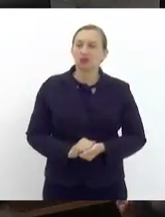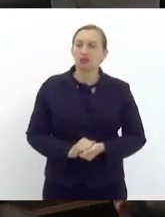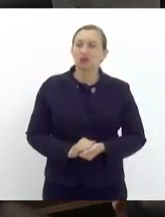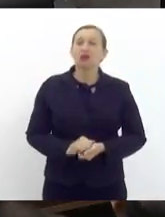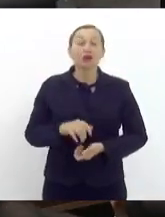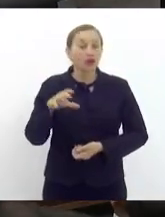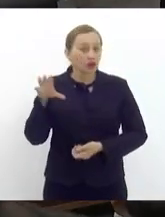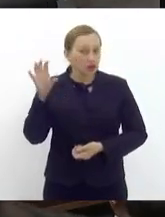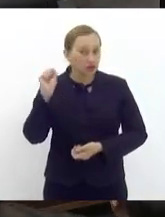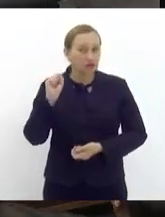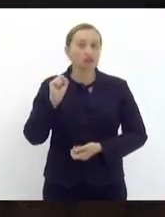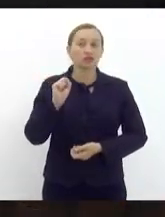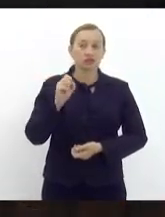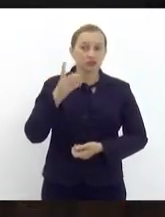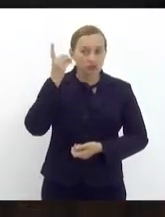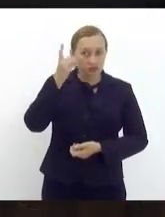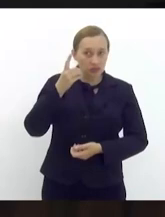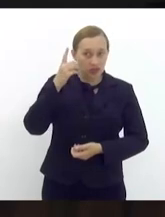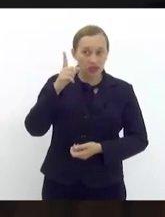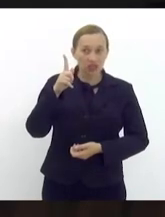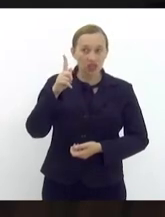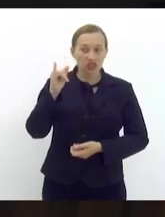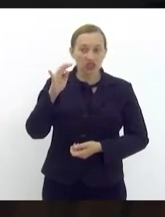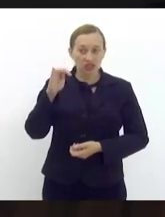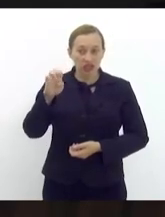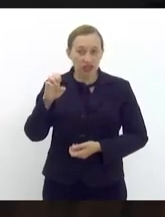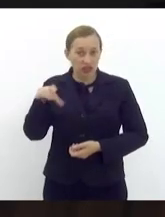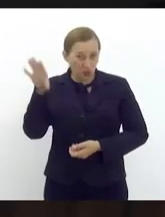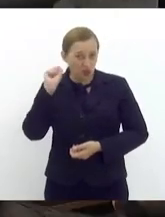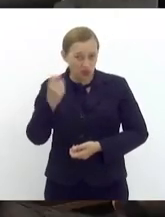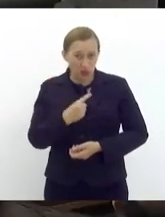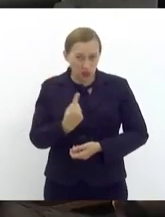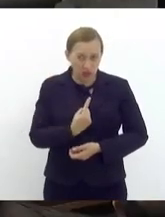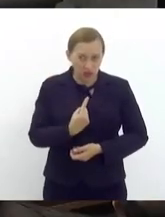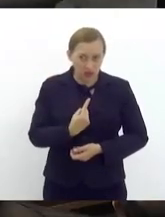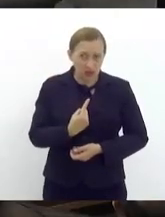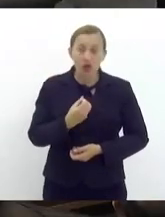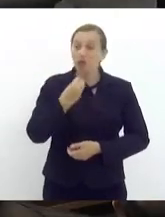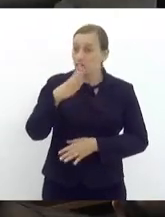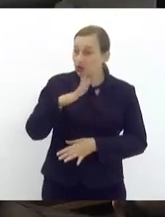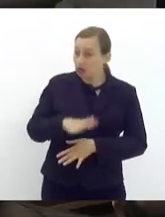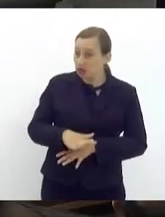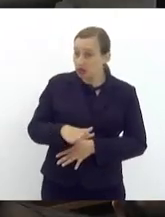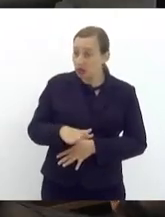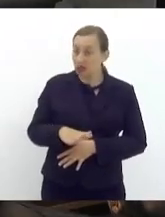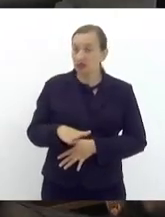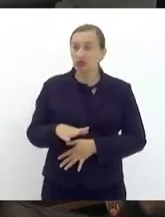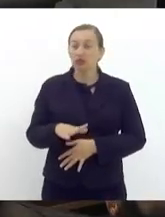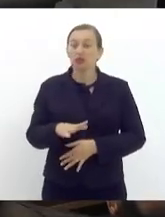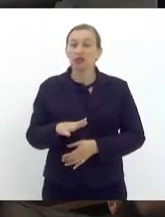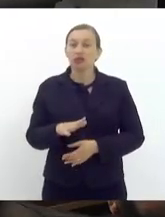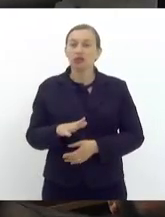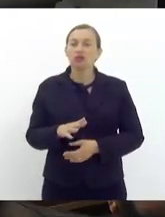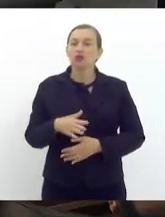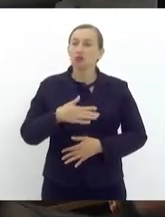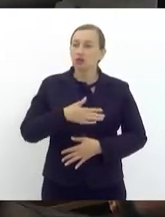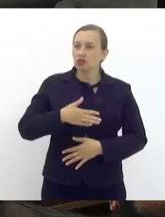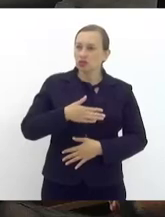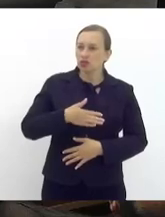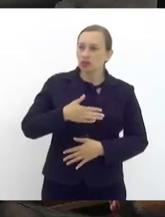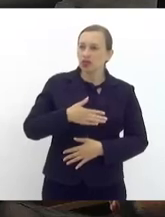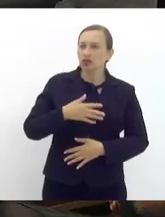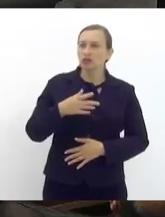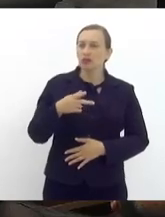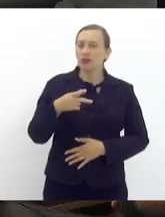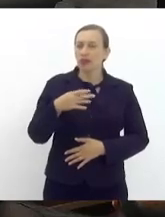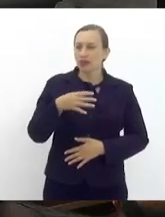Ouvindo, deputada, deputada Gisele. Nos ouve? Boa tarde, senhores. Gostaria de justificar